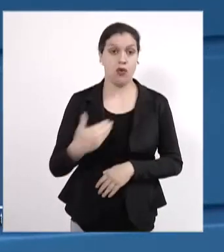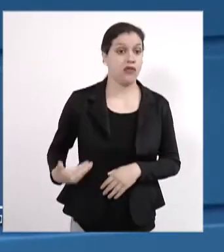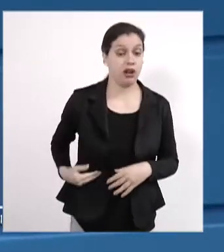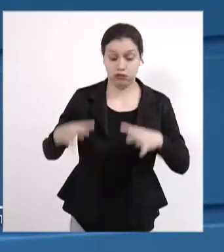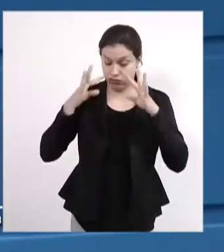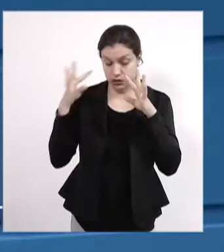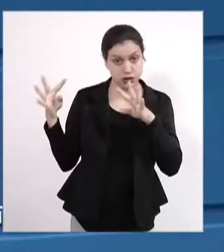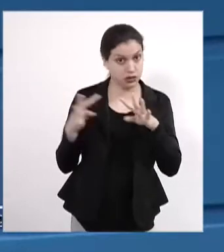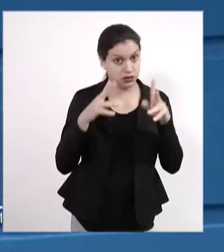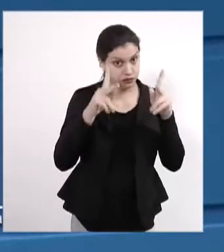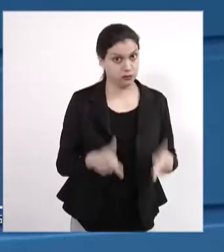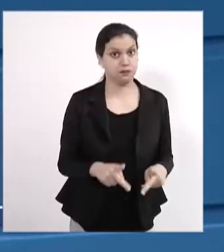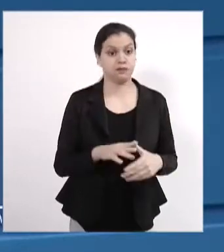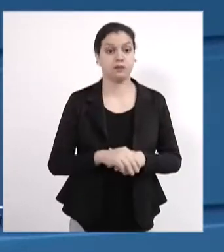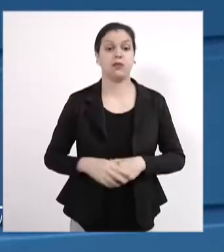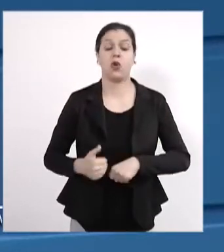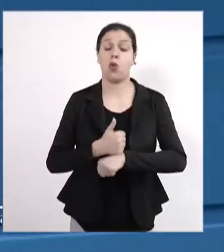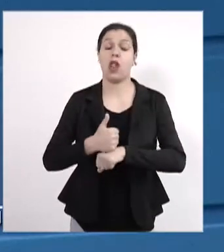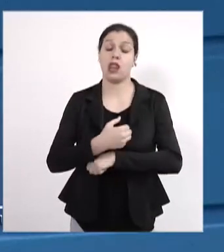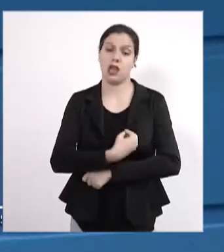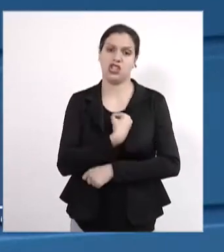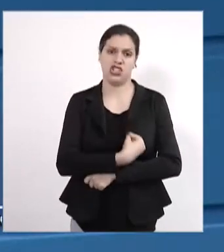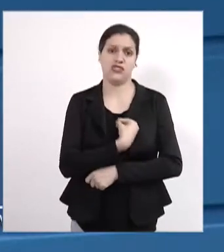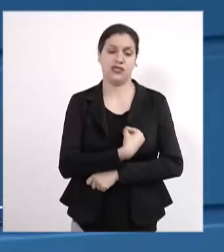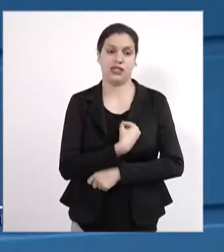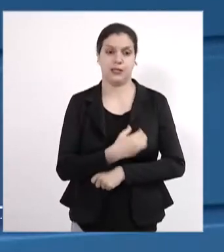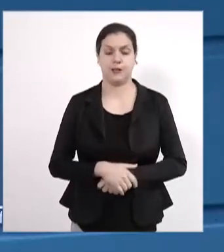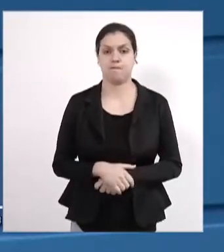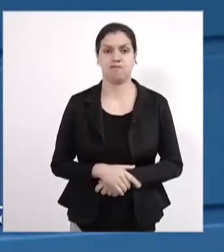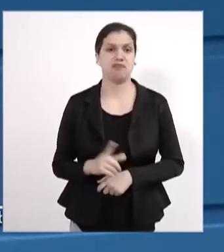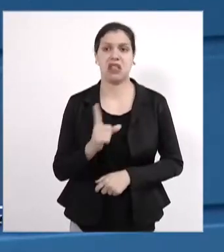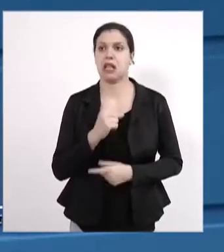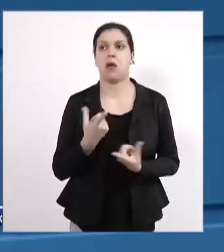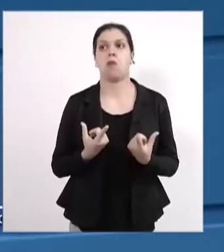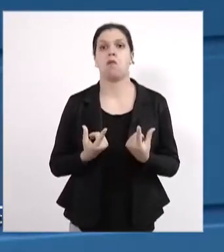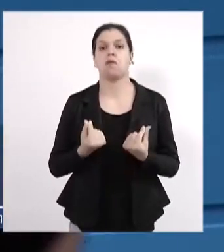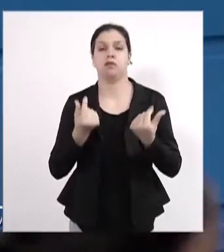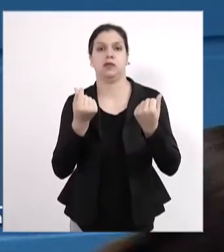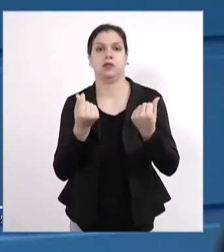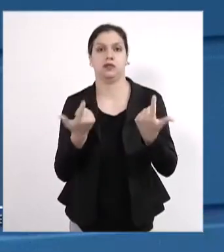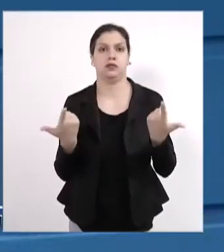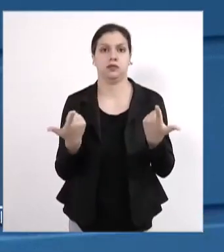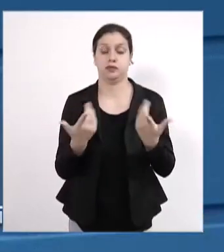à população, qualidade de vida e não valor financeiro.